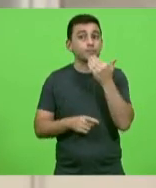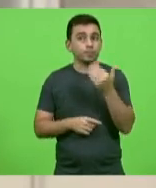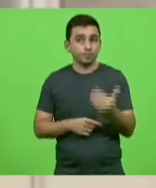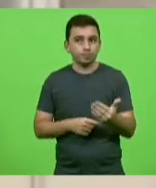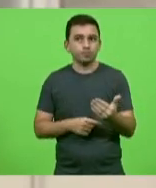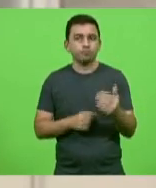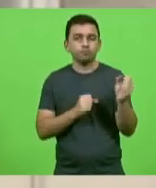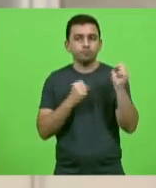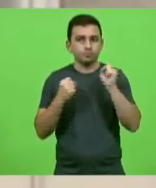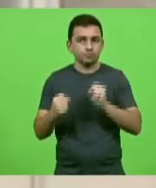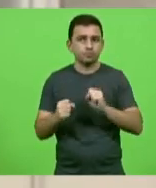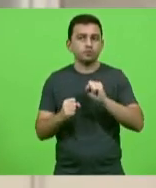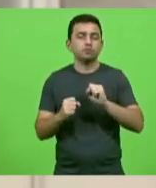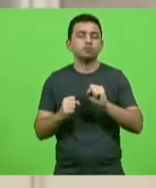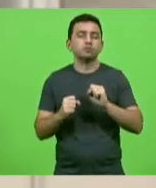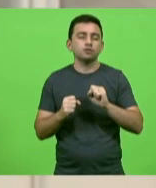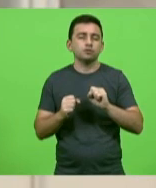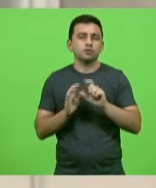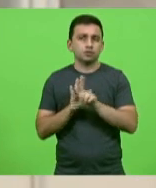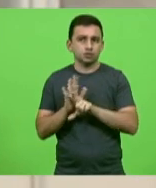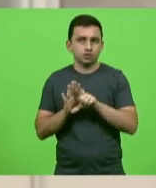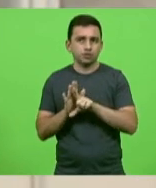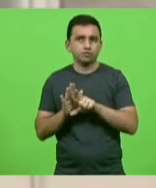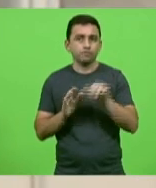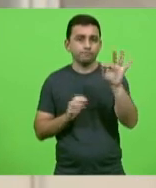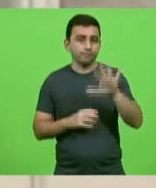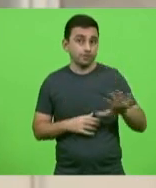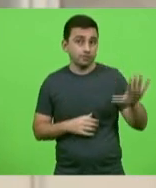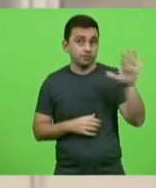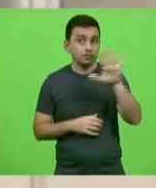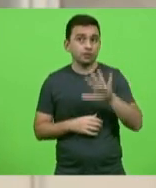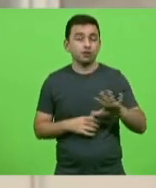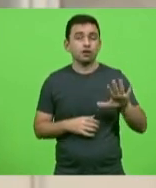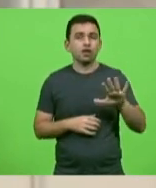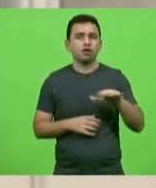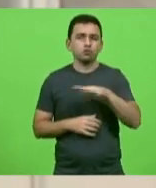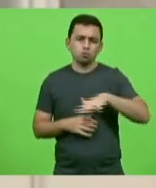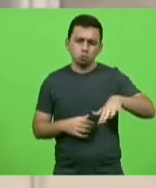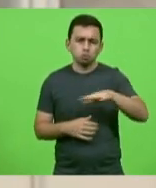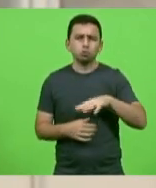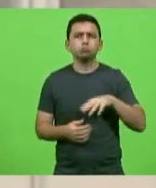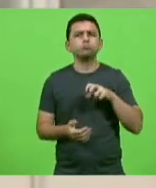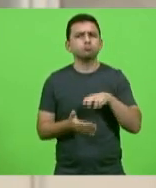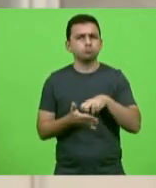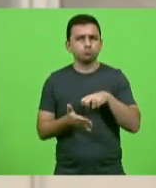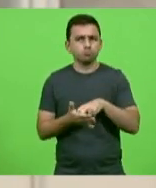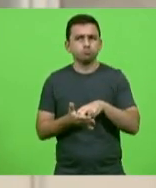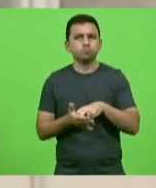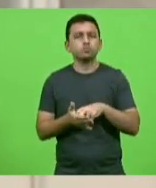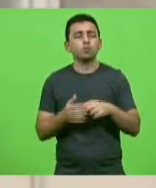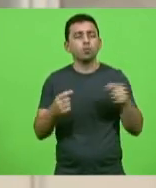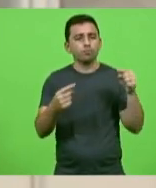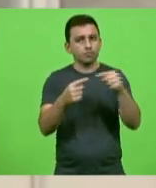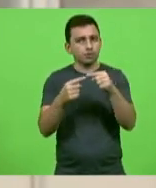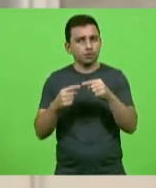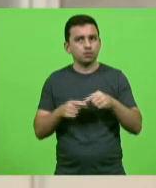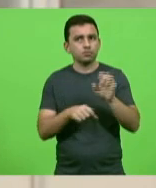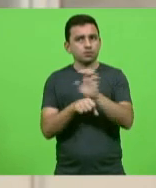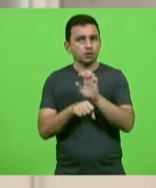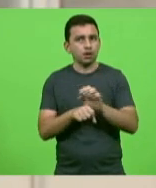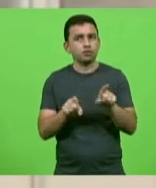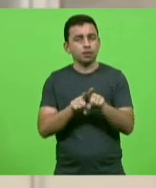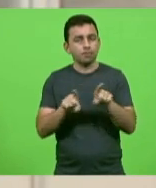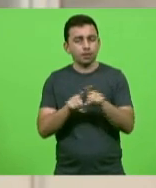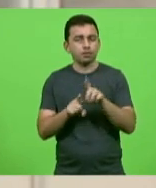informações do Legislativo no plano Federal as quais são aplicáveis evidentemente aos Estados ao Distrito